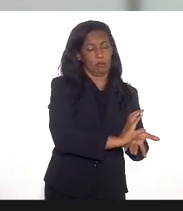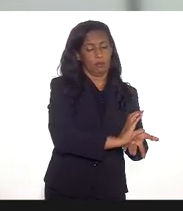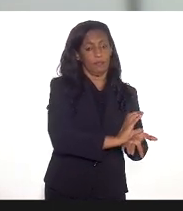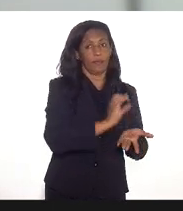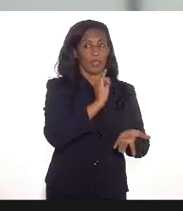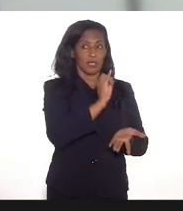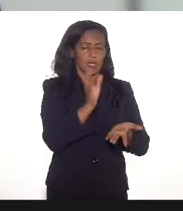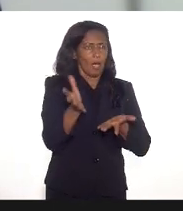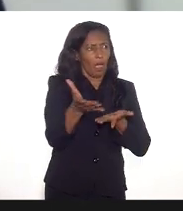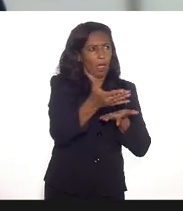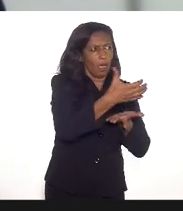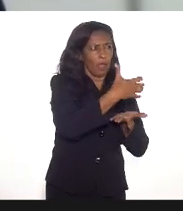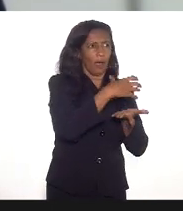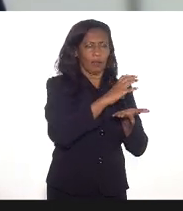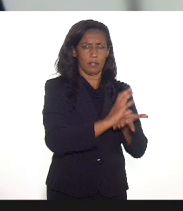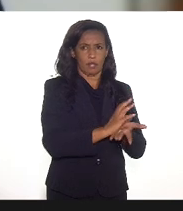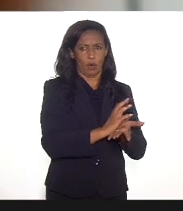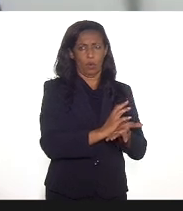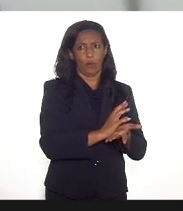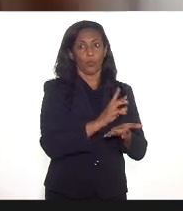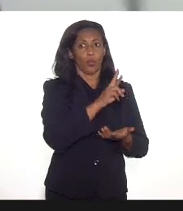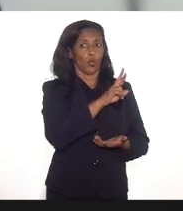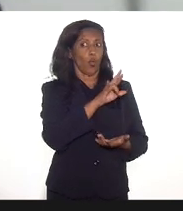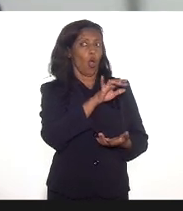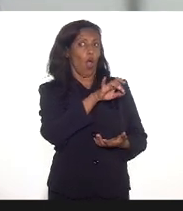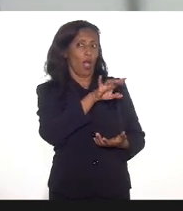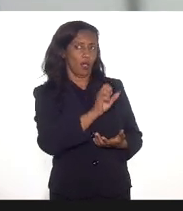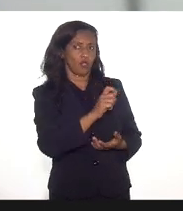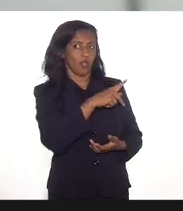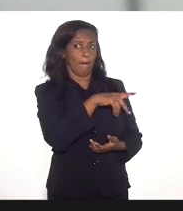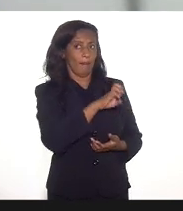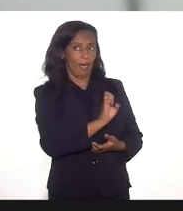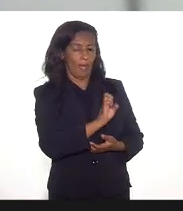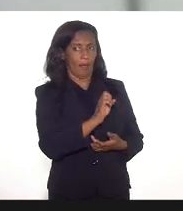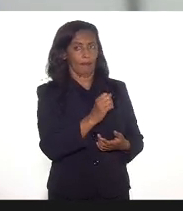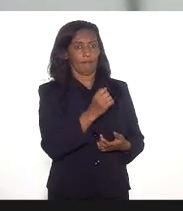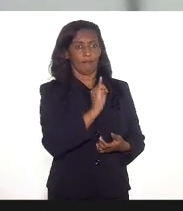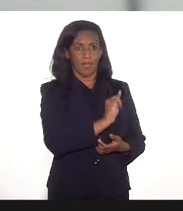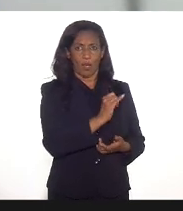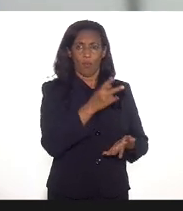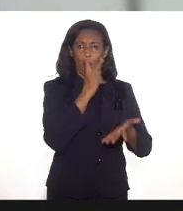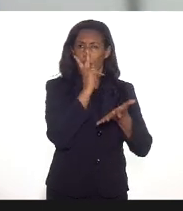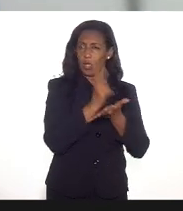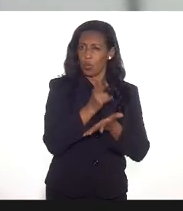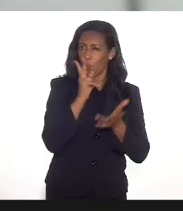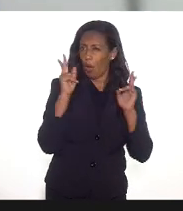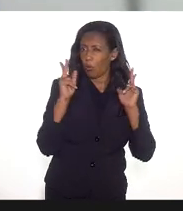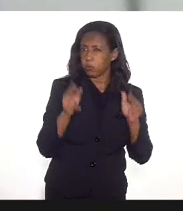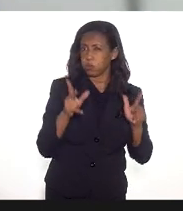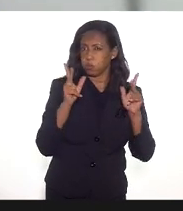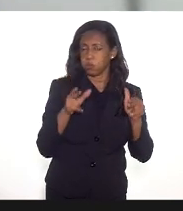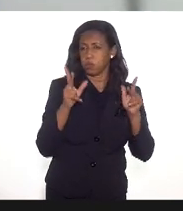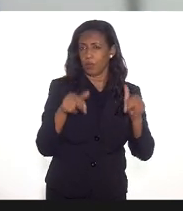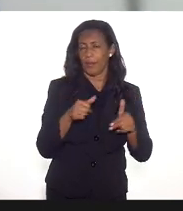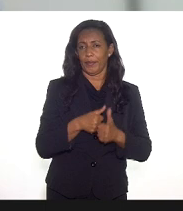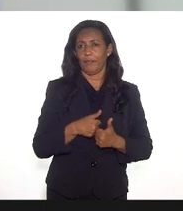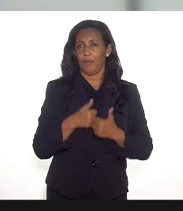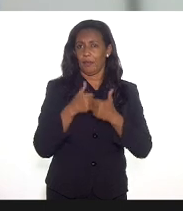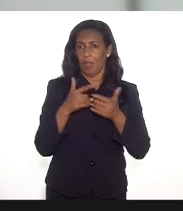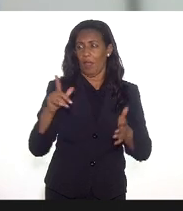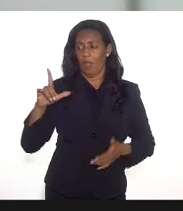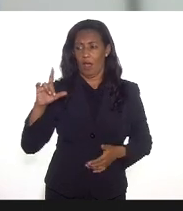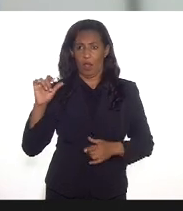a arrecadação do ROET da PE se comportar da mesma forma como lançado na